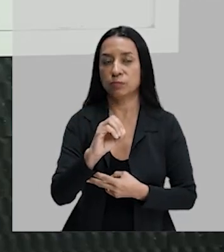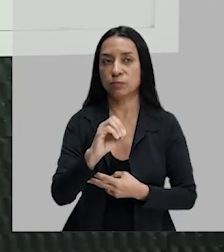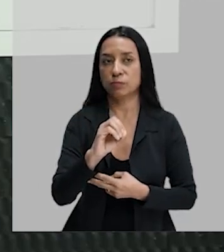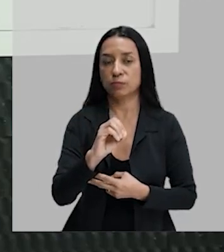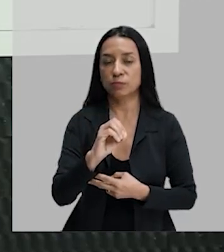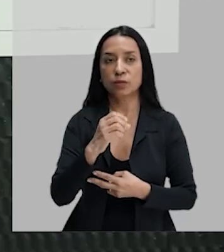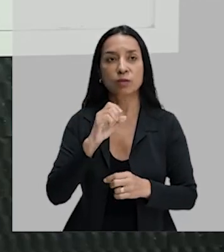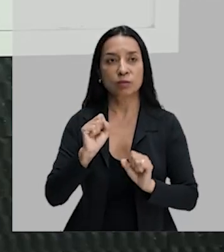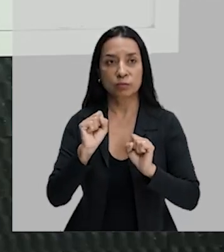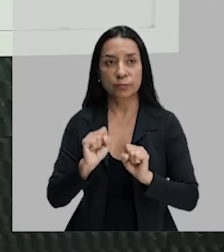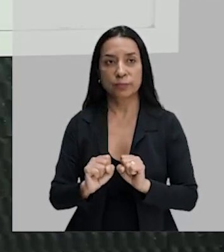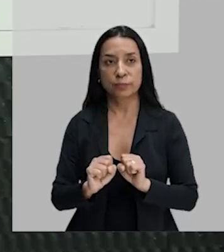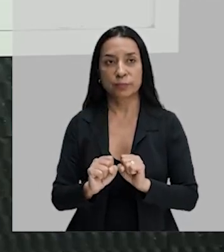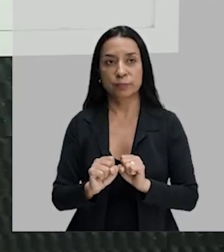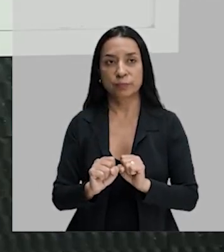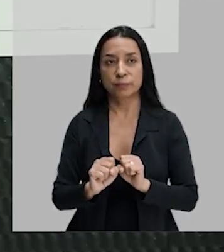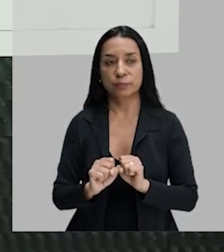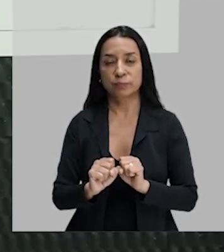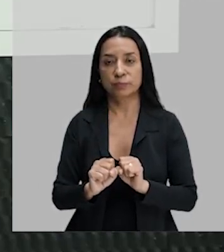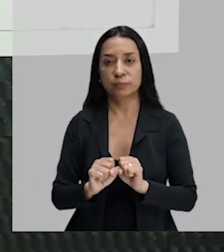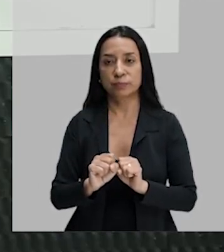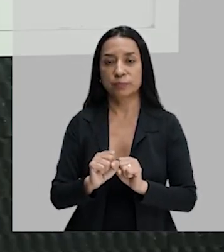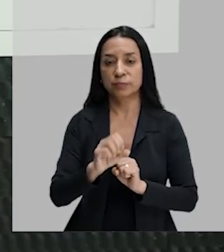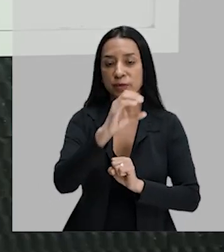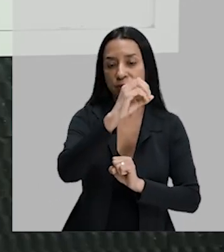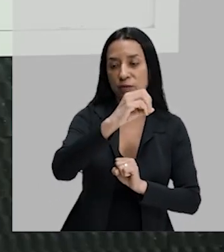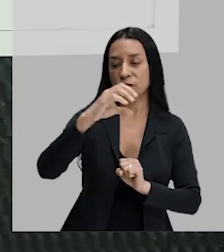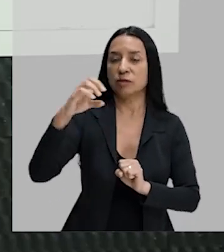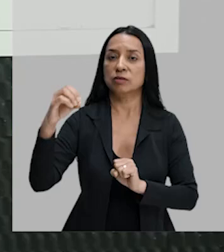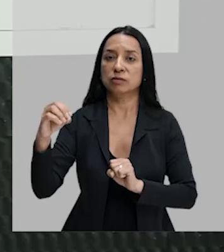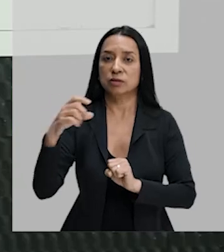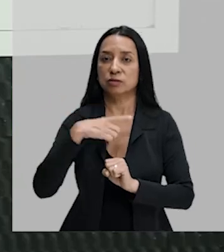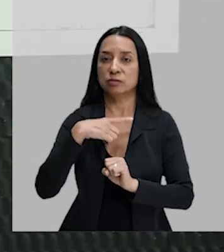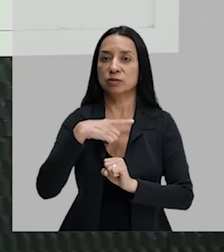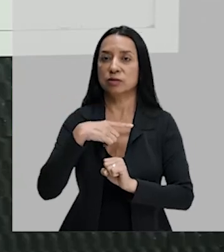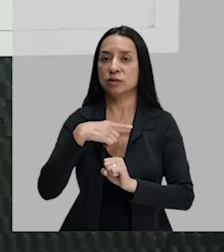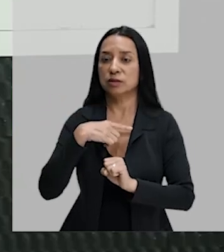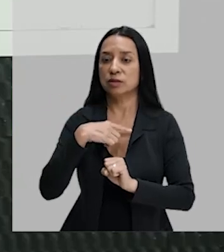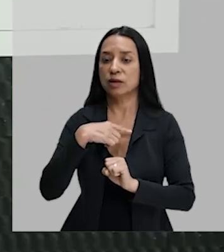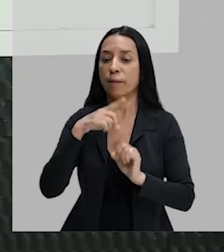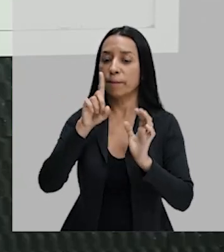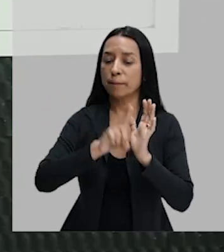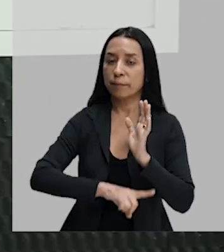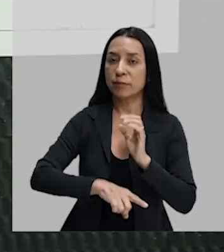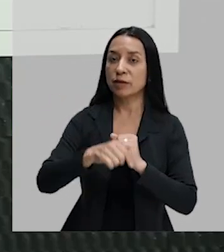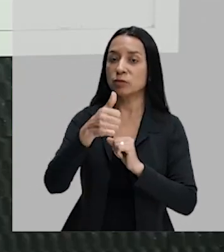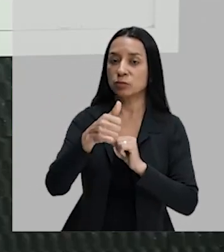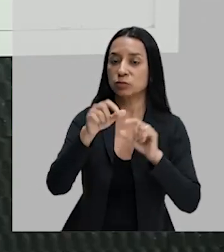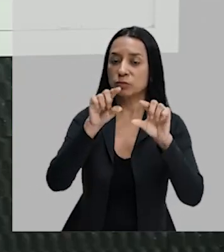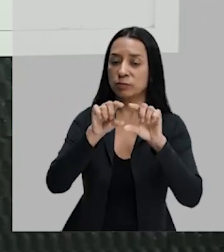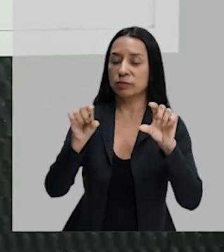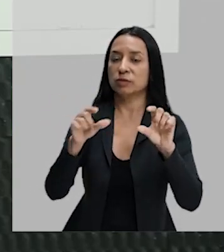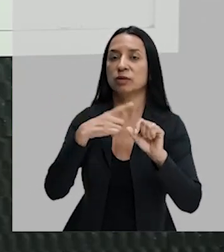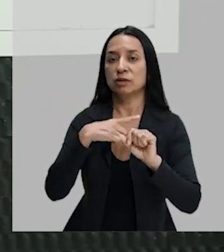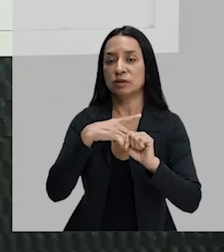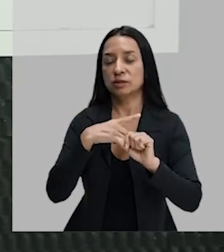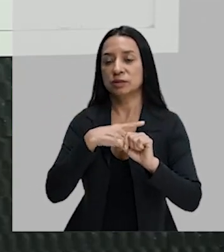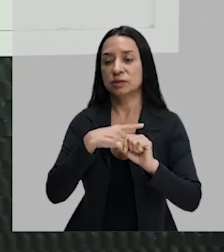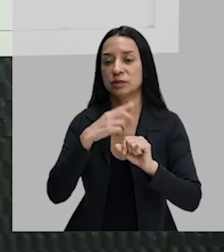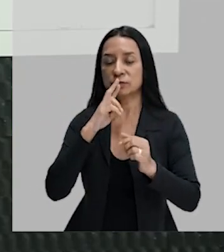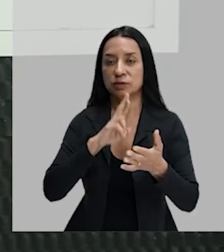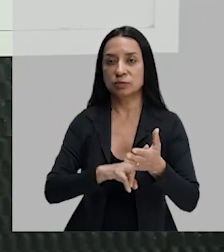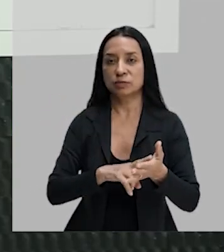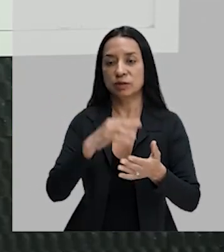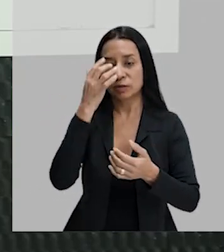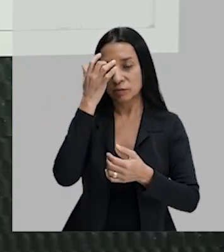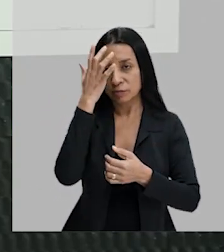a que eu vou poder cada zero que tiver aqui é menos uma parcela dessa que eu tenho que resolver tá então